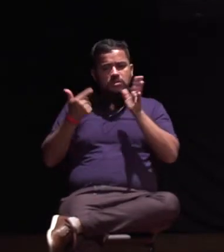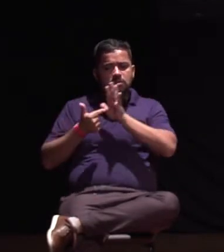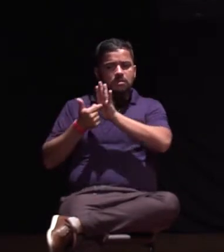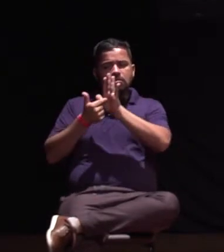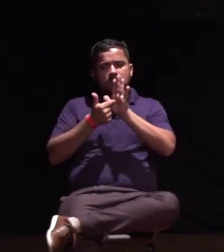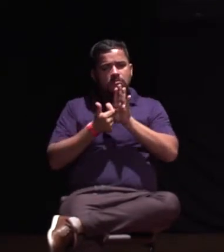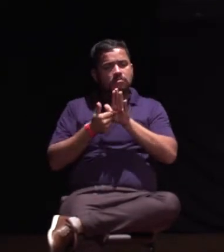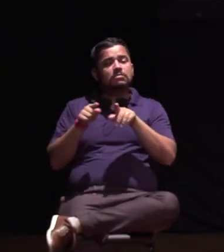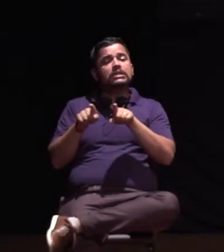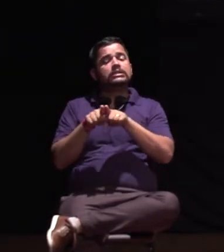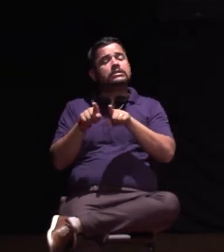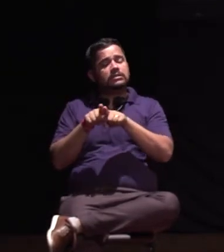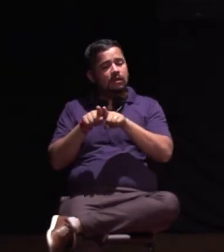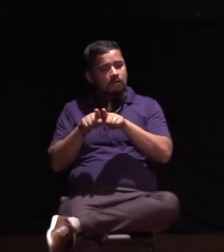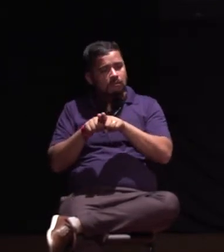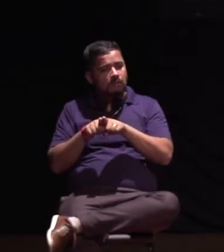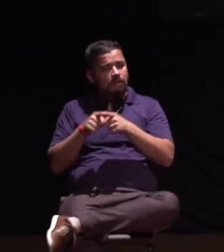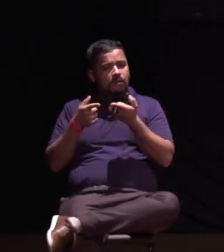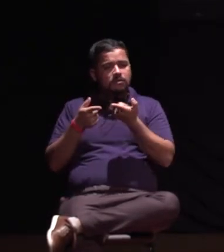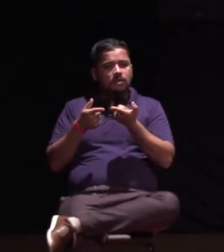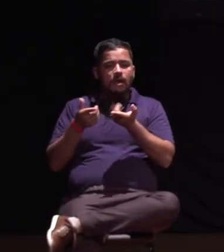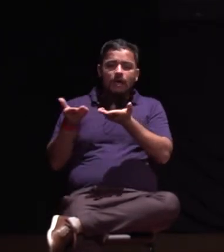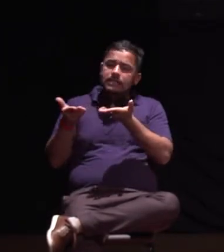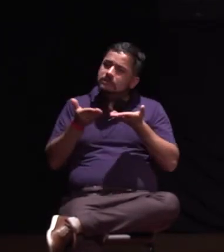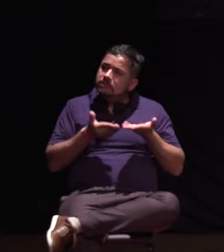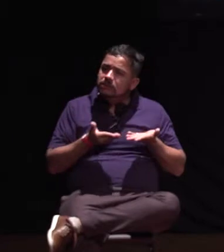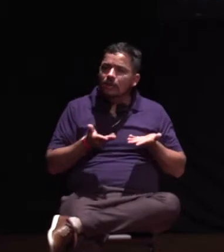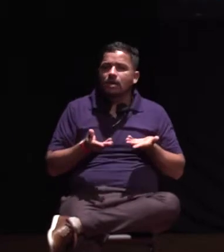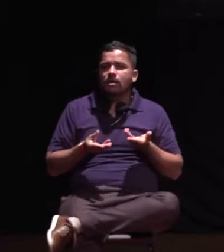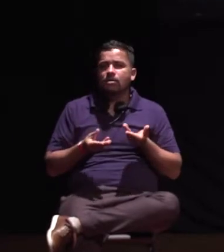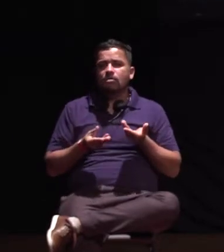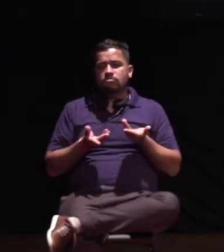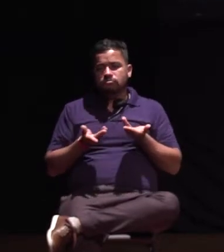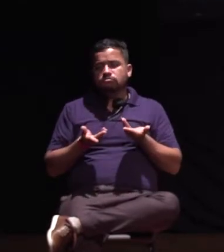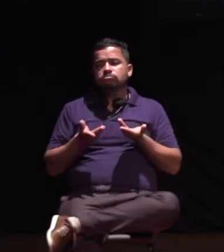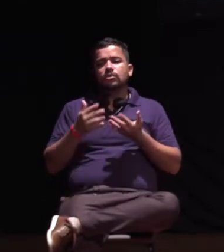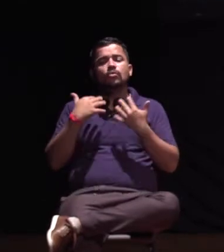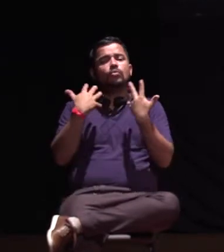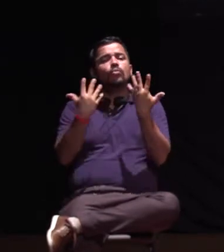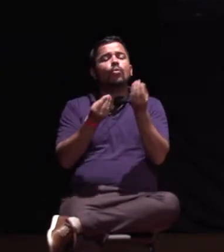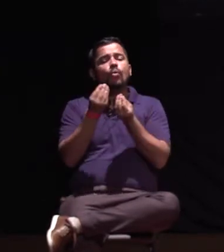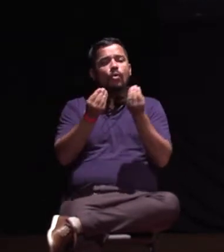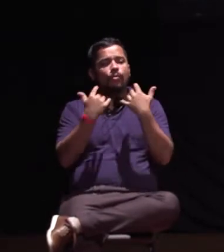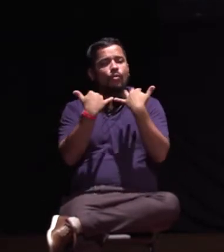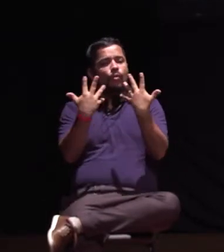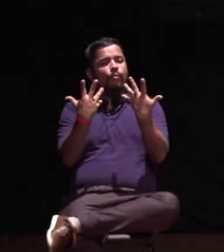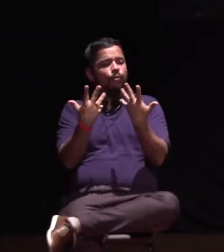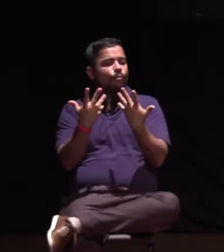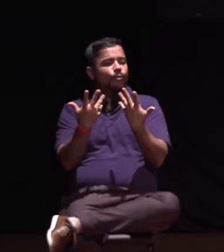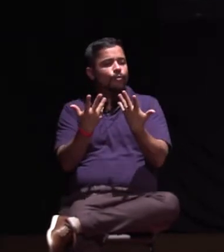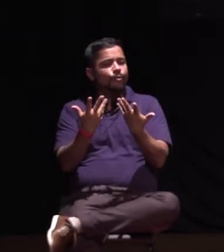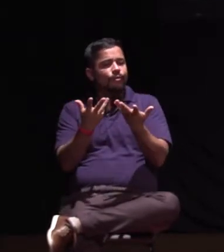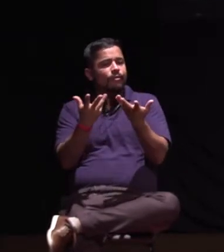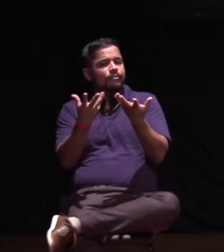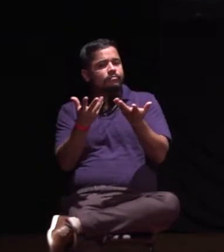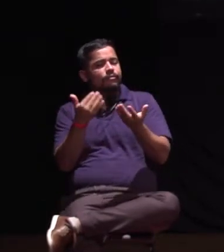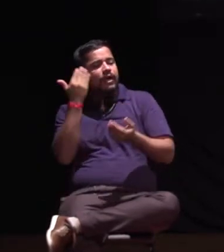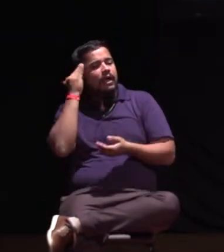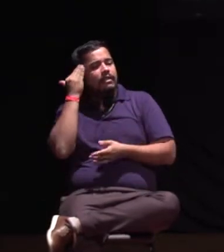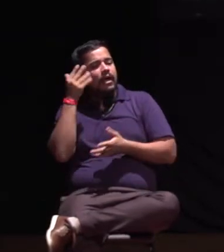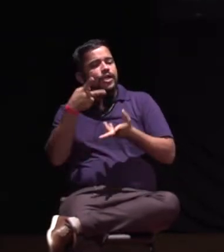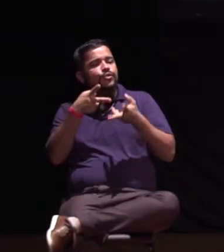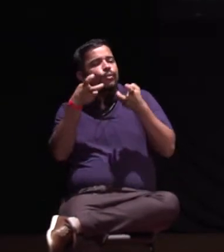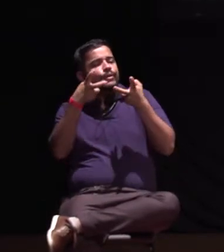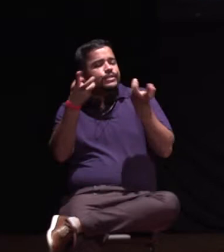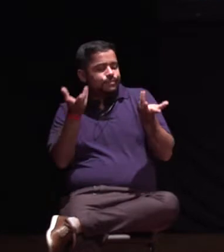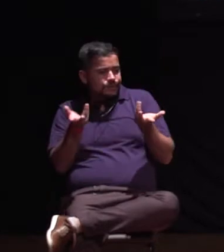ou arte, mas também da recepção por parte do público. Se vocês têm algum